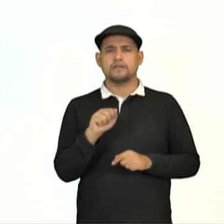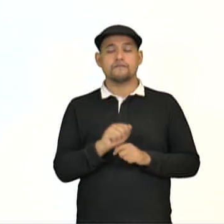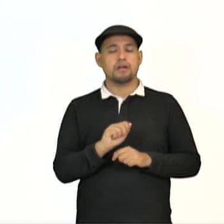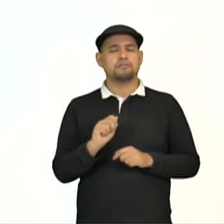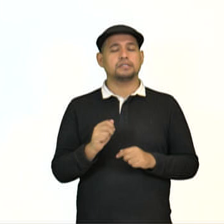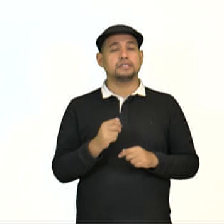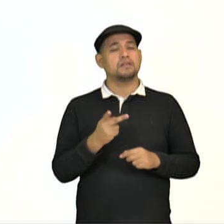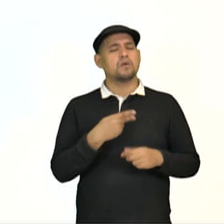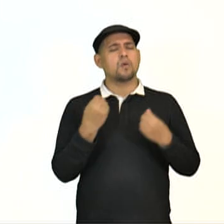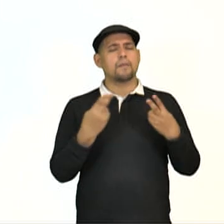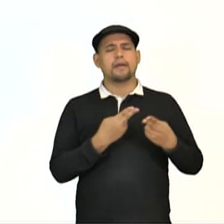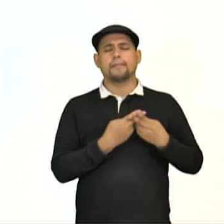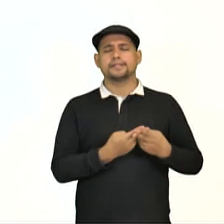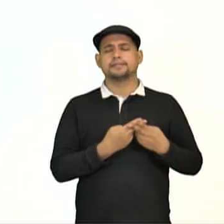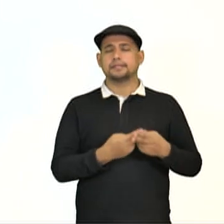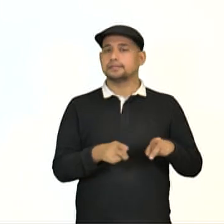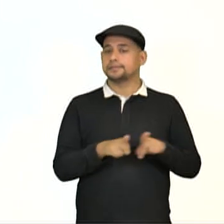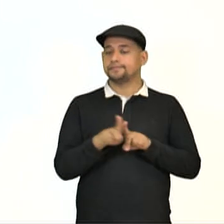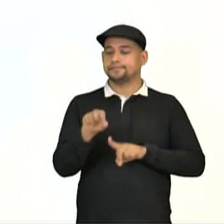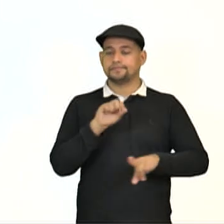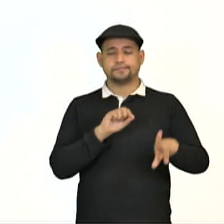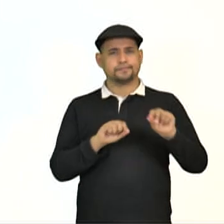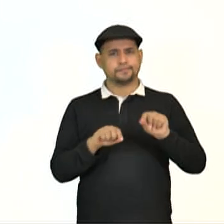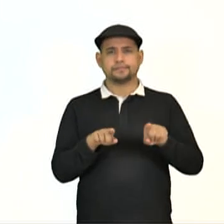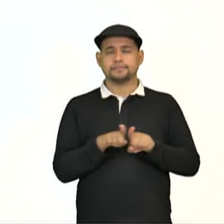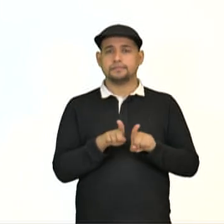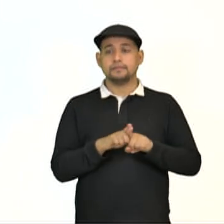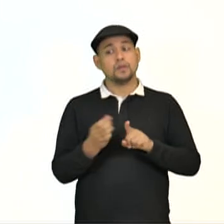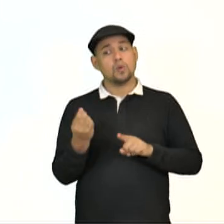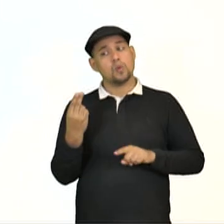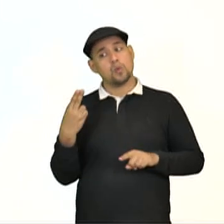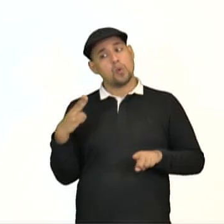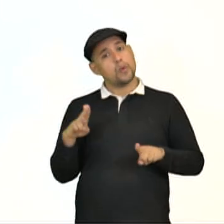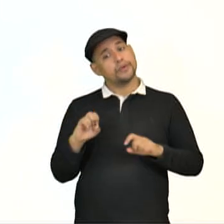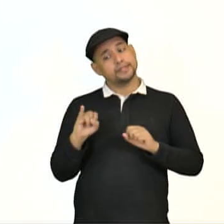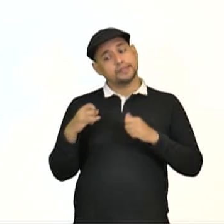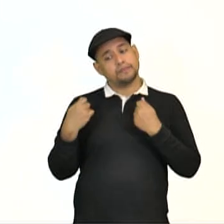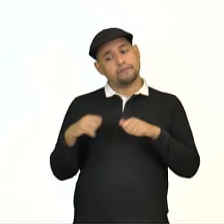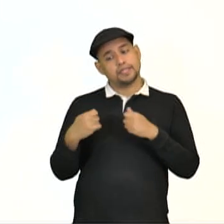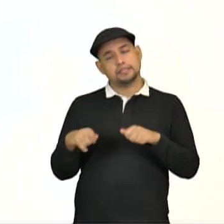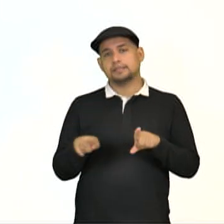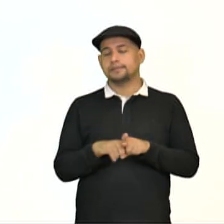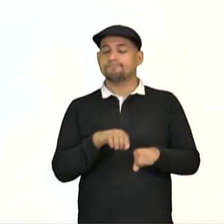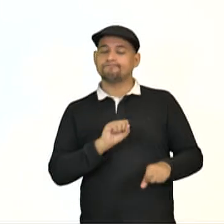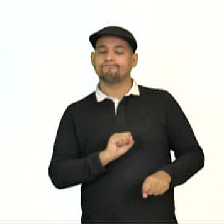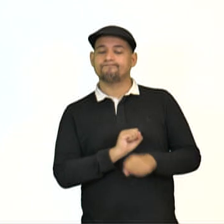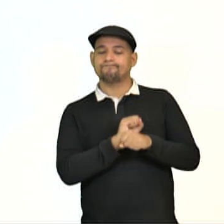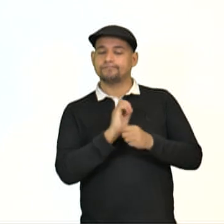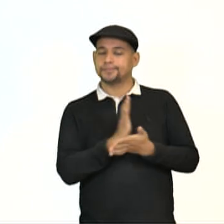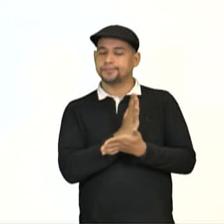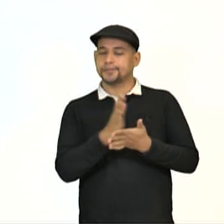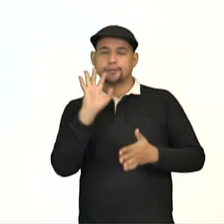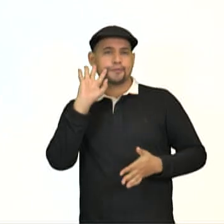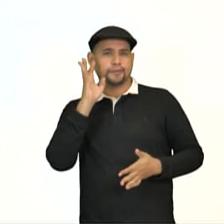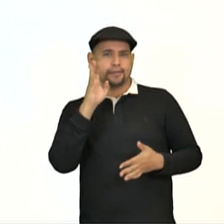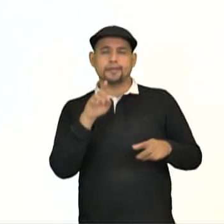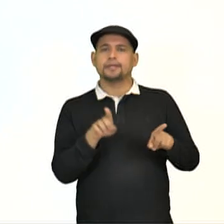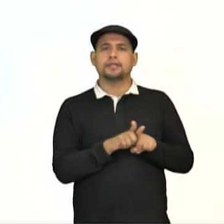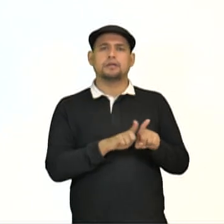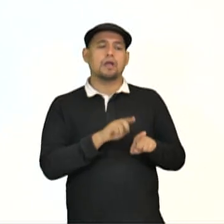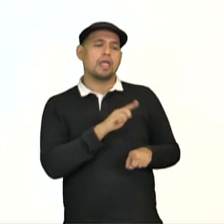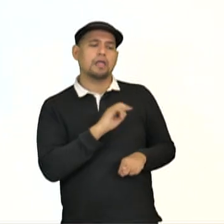da paciência no momento da tomada de decisão ou quando precisamos esperar por algo. Ela trata